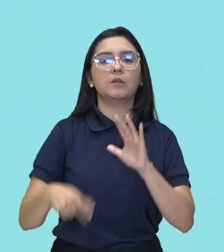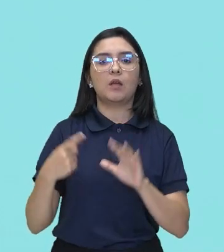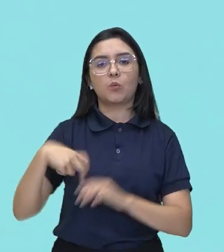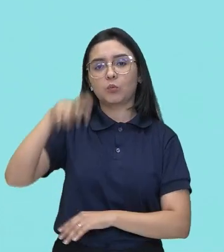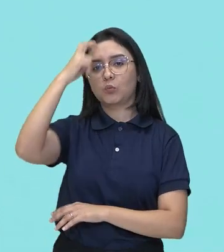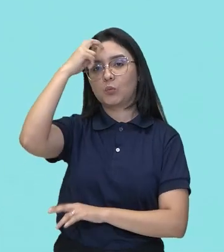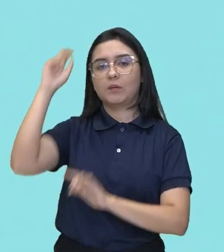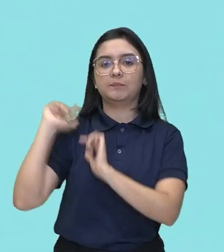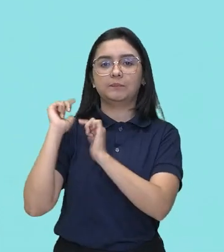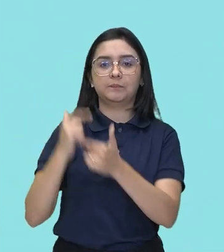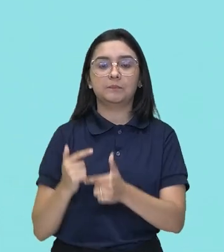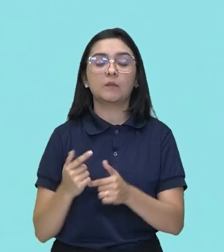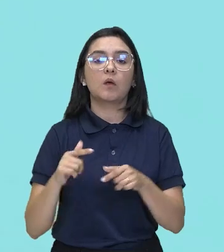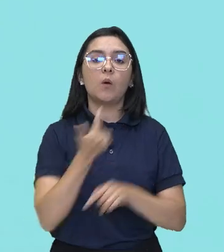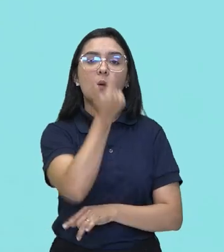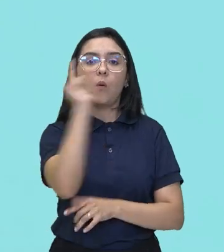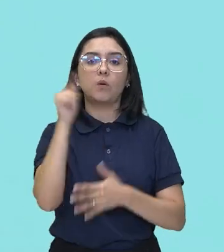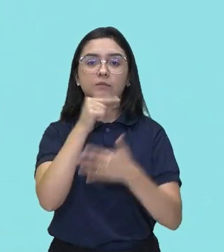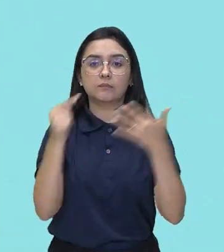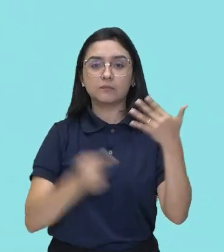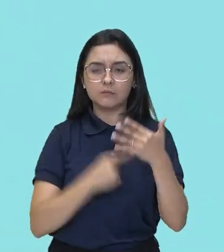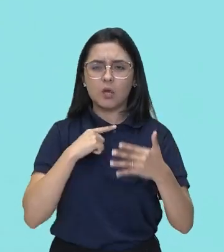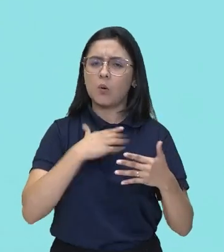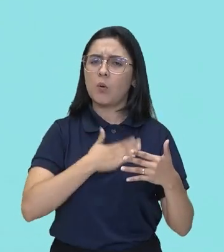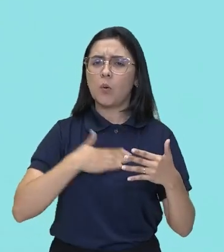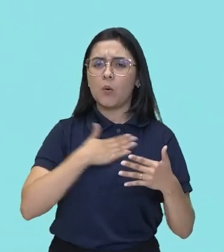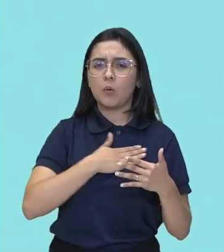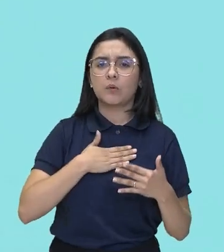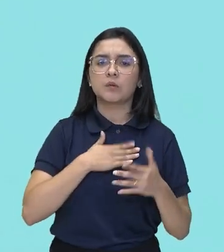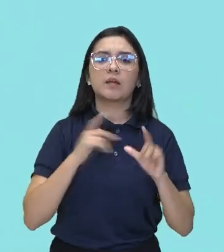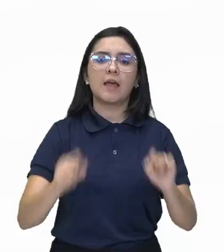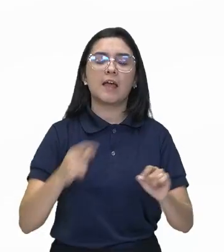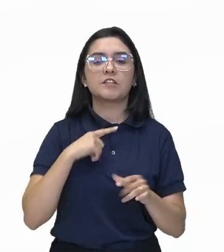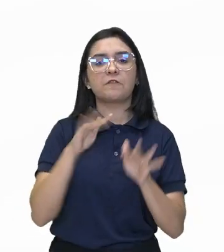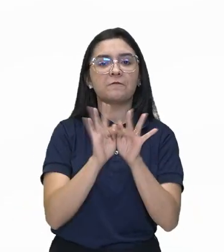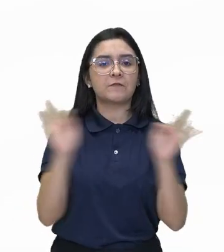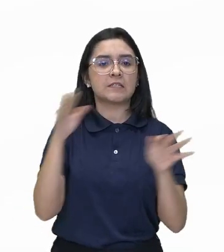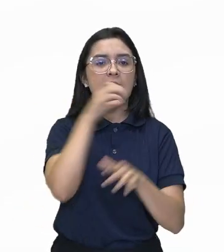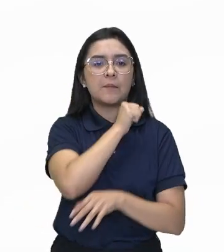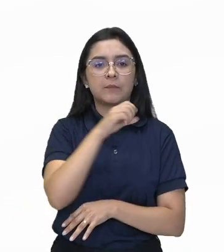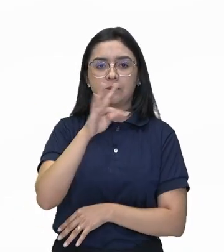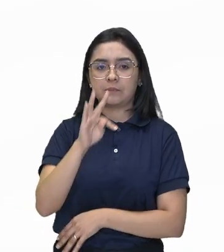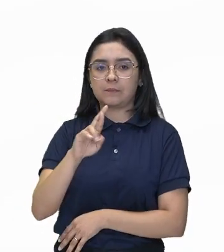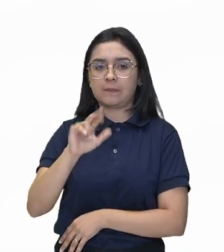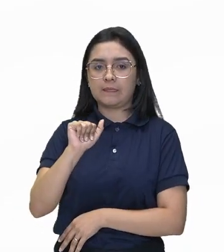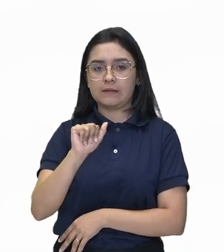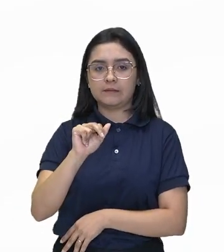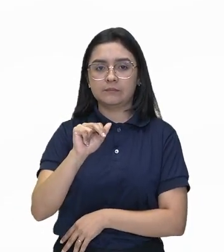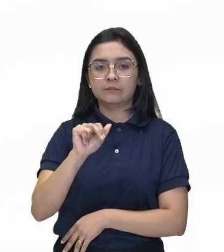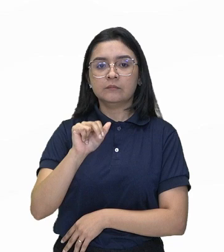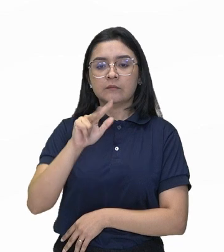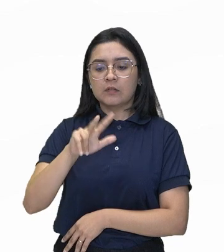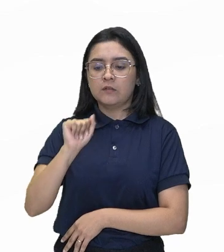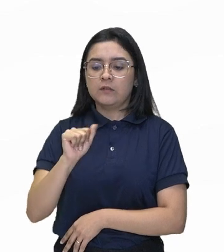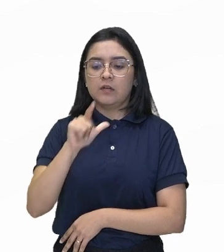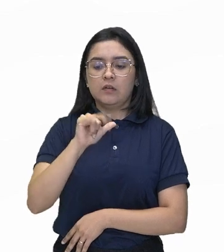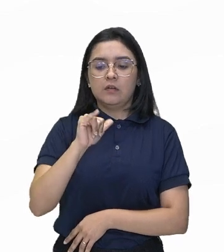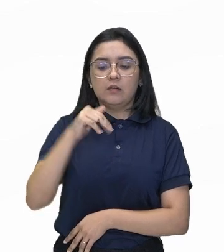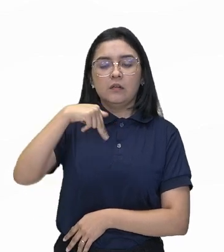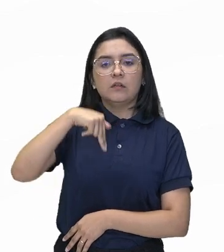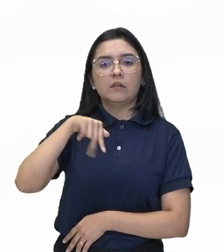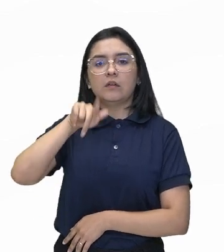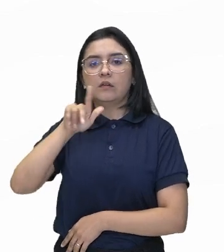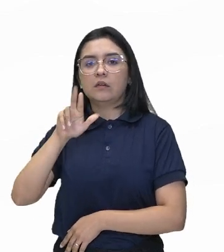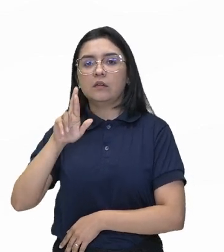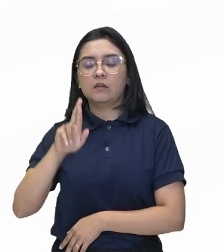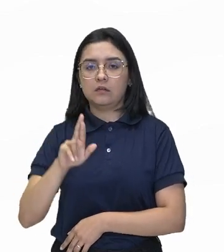popular. Outro elemento que, por sinal, eu gosto muito são os trava-línguas. Os trava-línguas, como o próprio nome diz, têm o